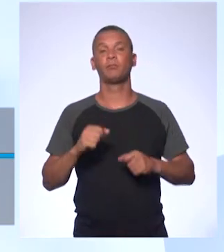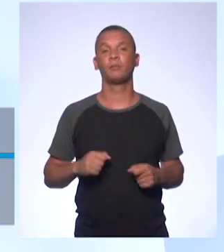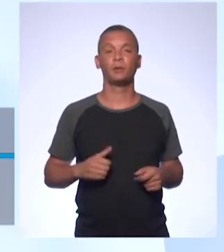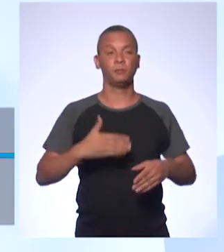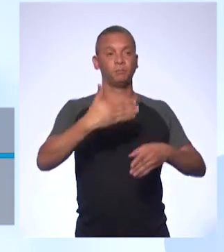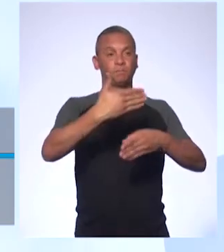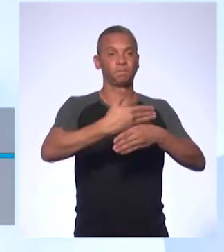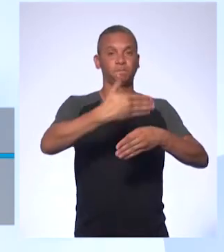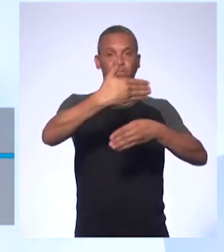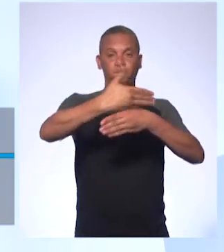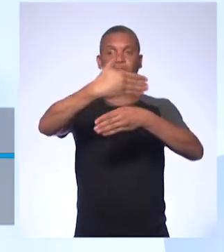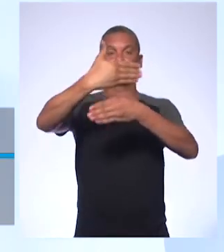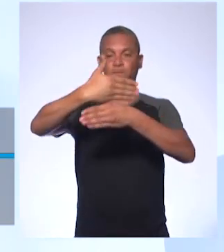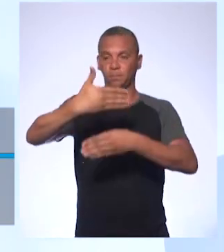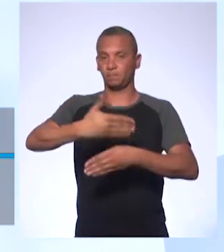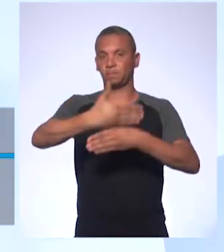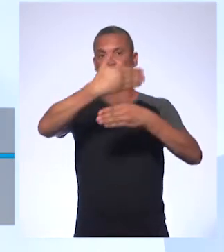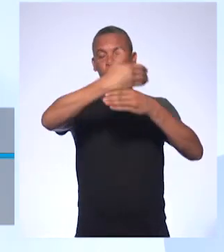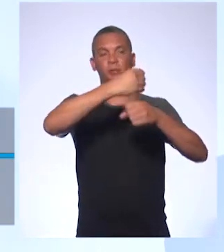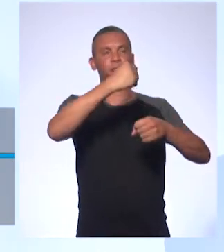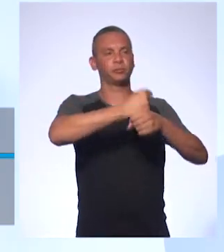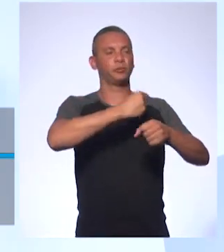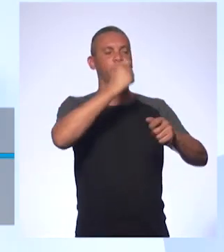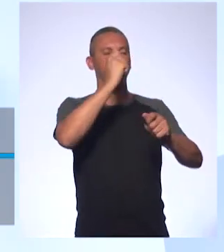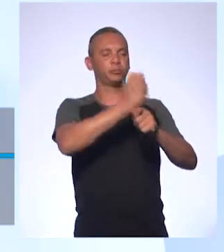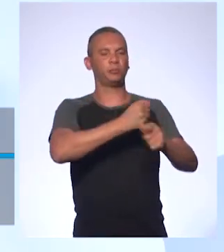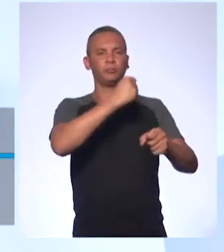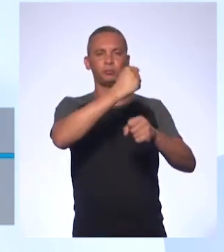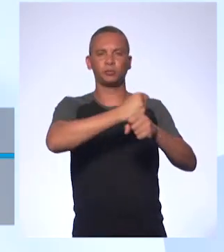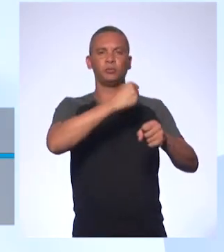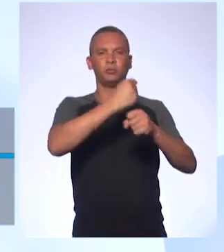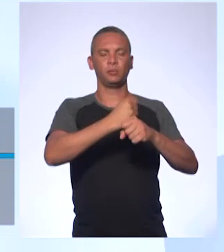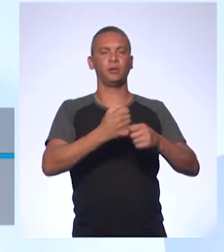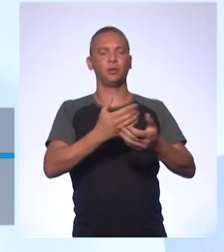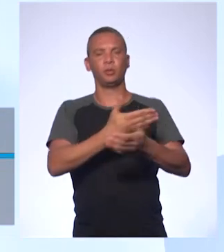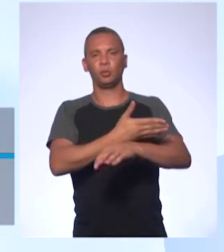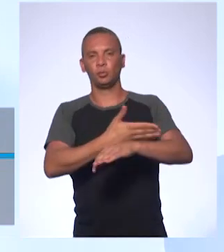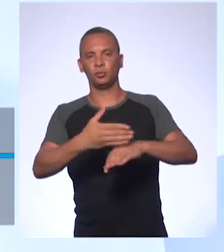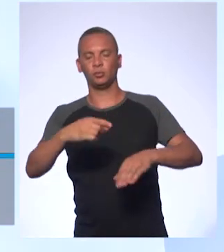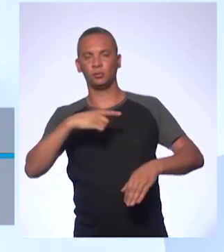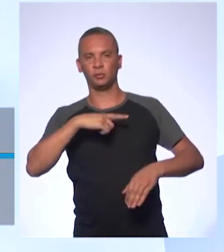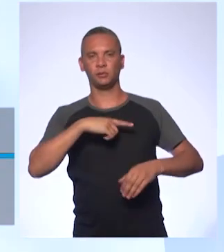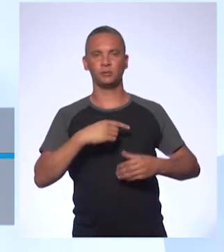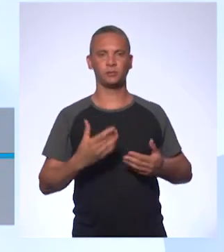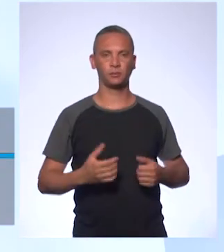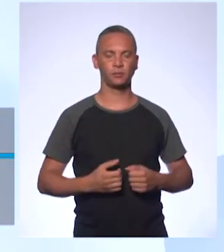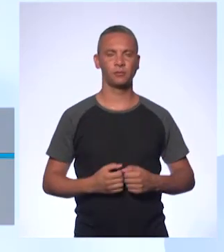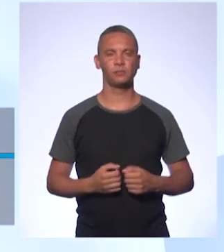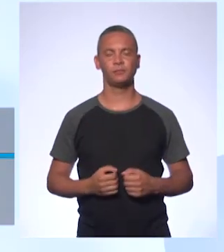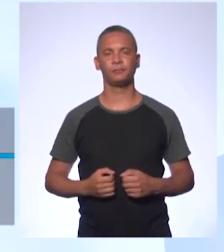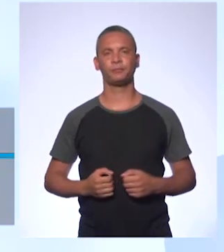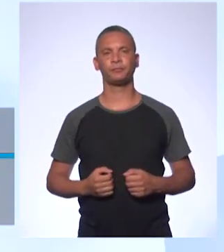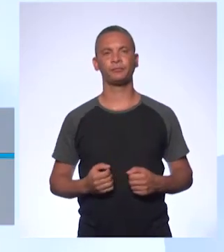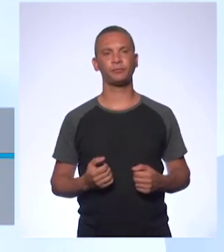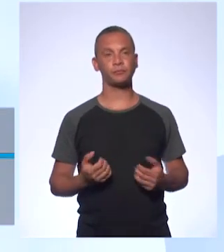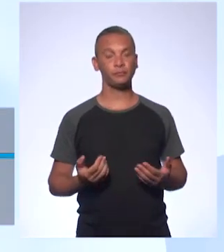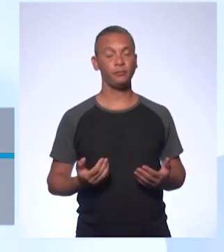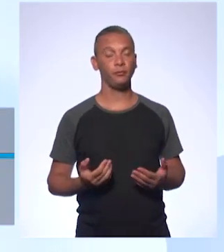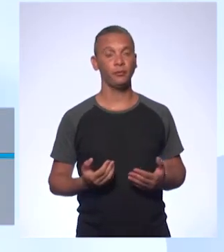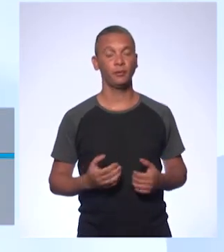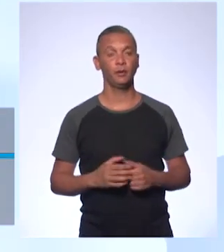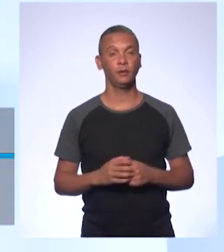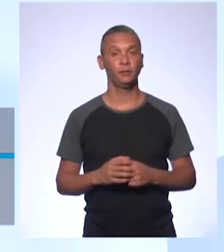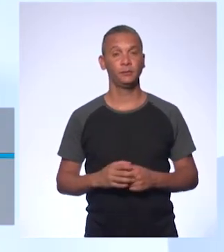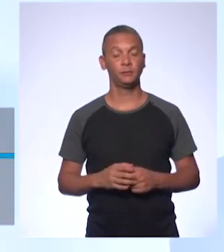que é costume acontecer debaixo das mesas, né? Ele fala debaixo de las mesas, então debaixo das